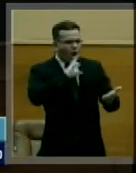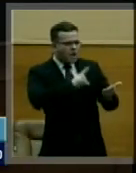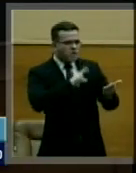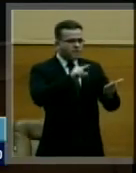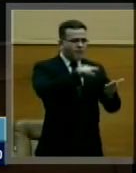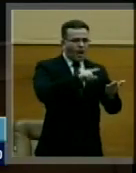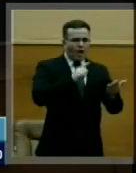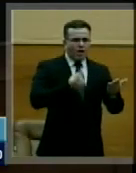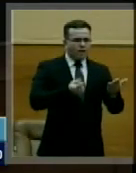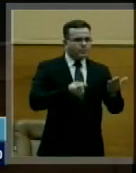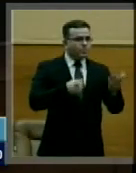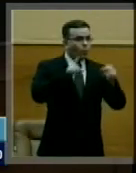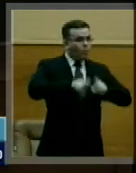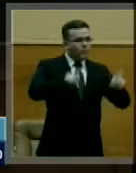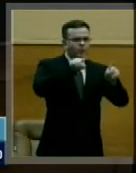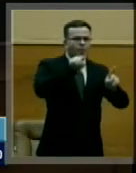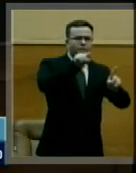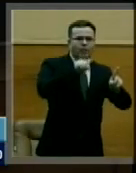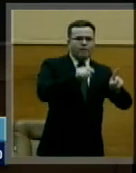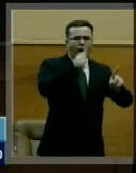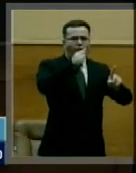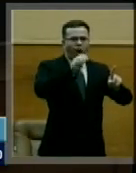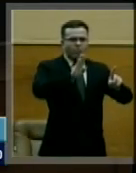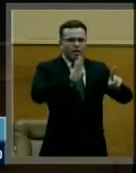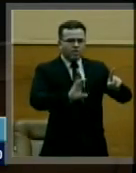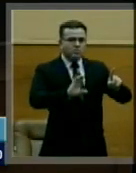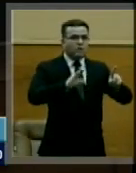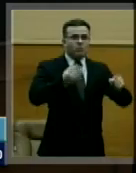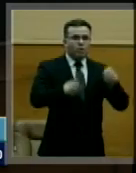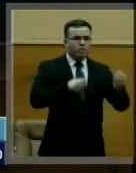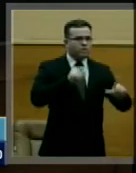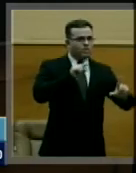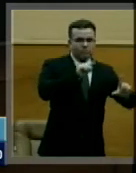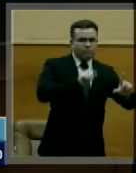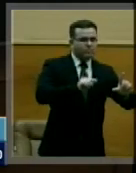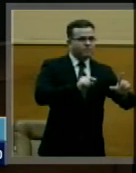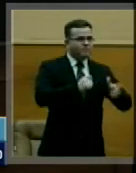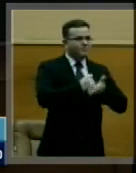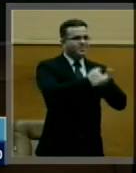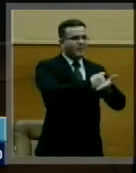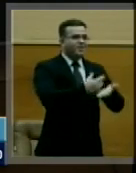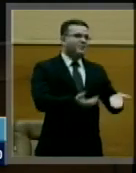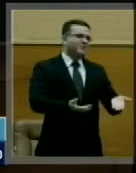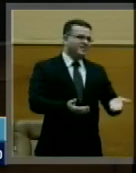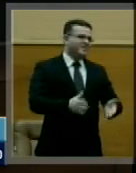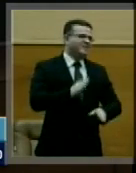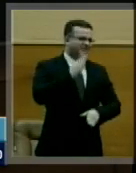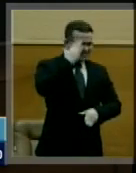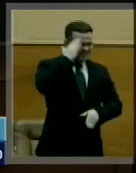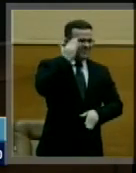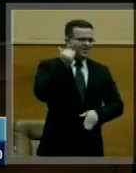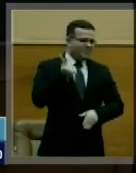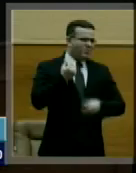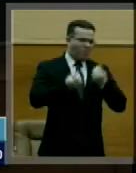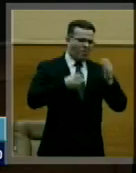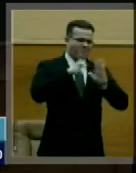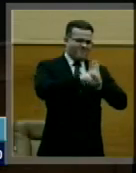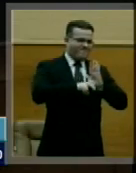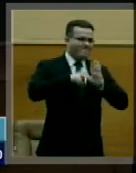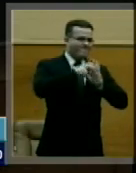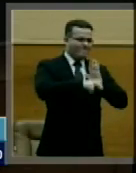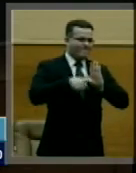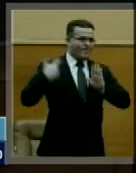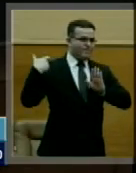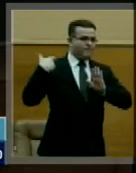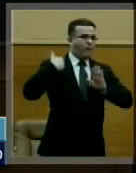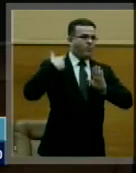na letra tal, entendeu? Porque ele não tinha, né, o movimento de pinça, porque a tetraplegia impediu, né, dele permanecer com esse movimento de pinça,